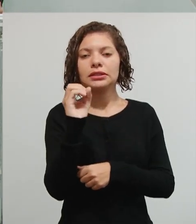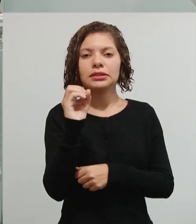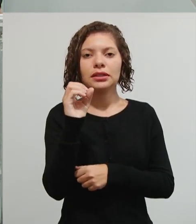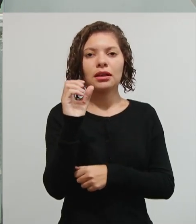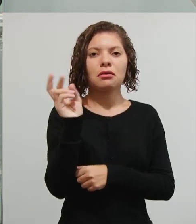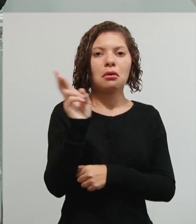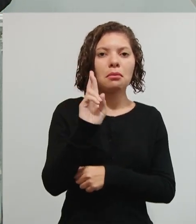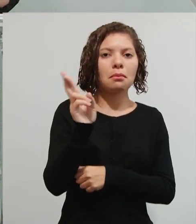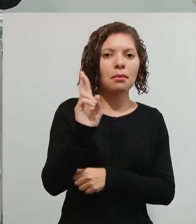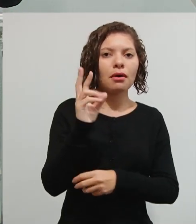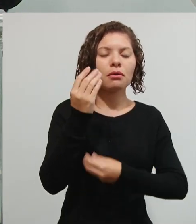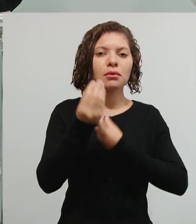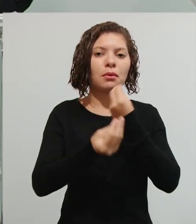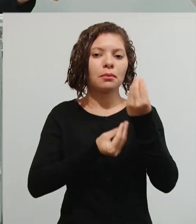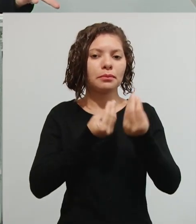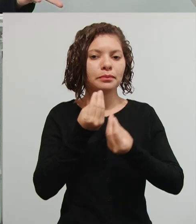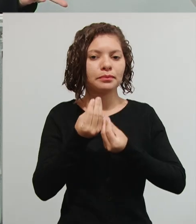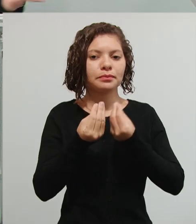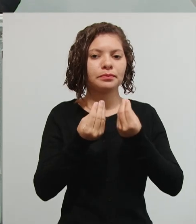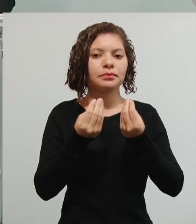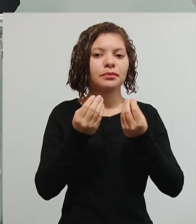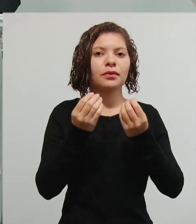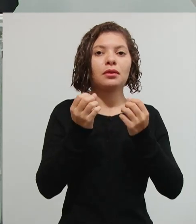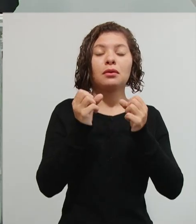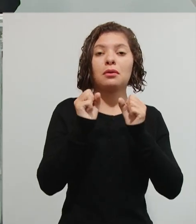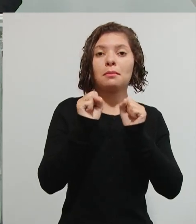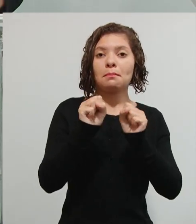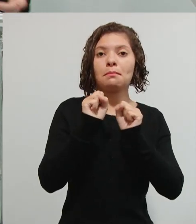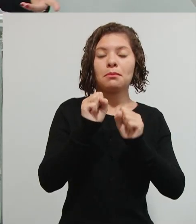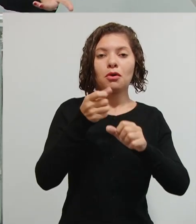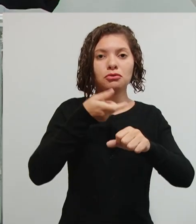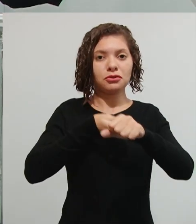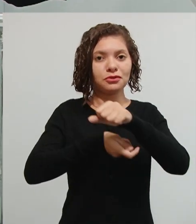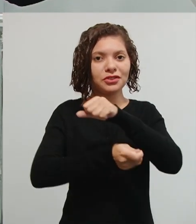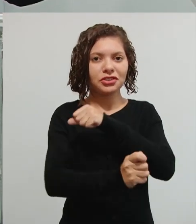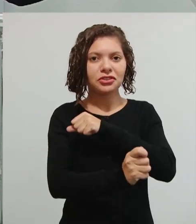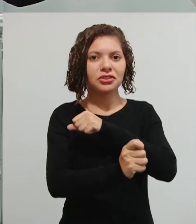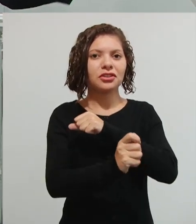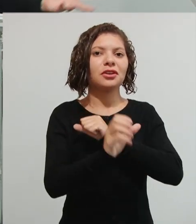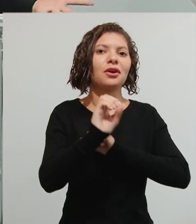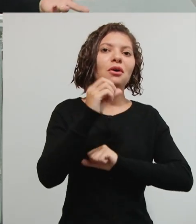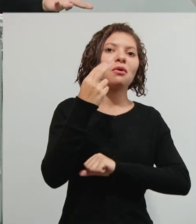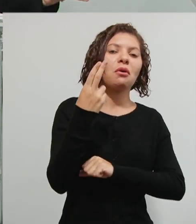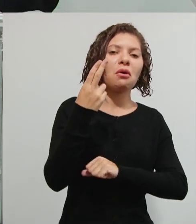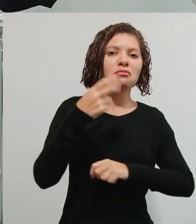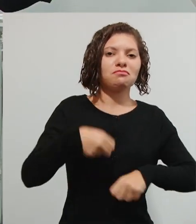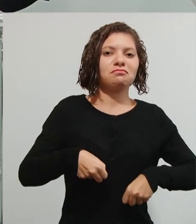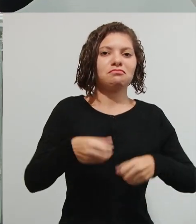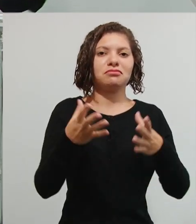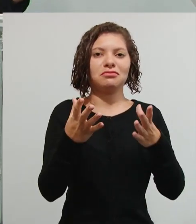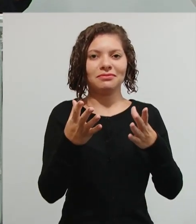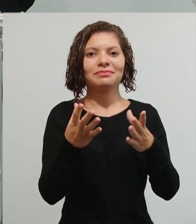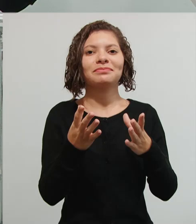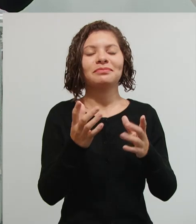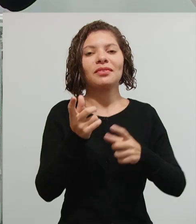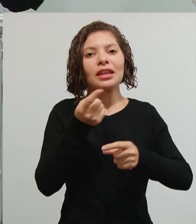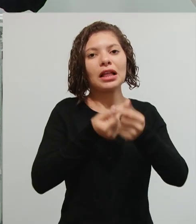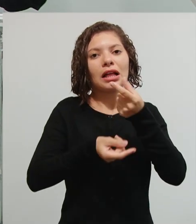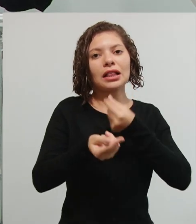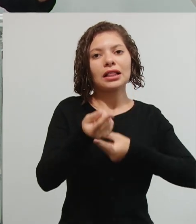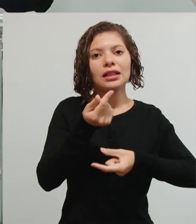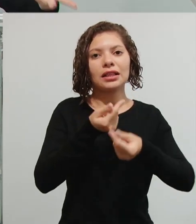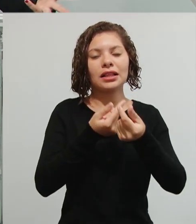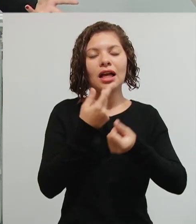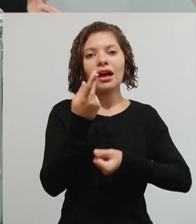se divertir com esse dinheiro ou pode escolher investir. Um trade-off muito importante na economia, que a gente vê acontecendo várias